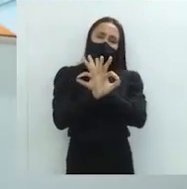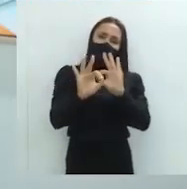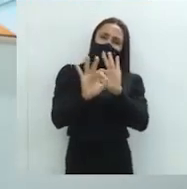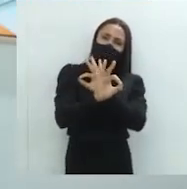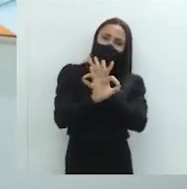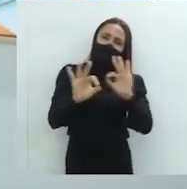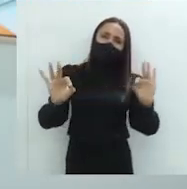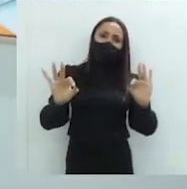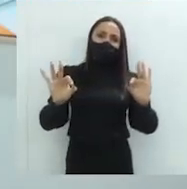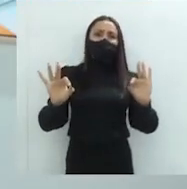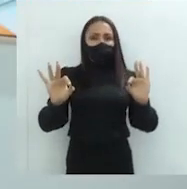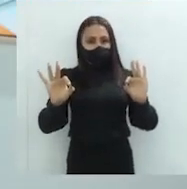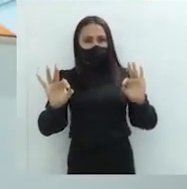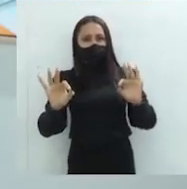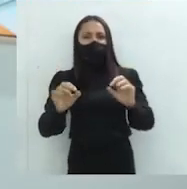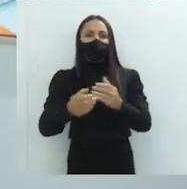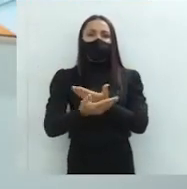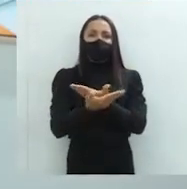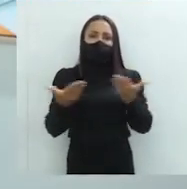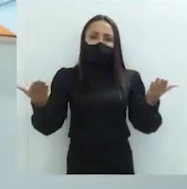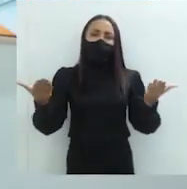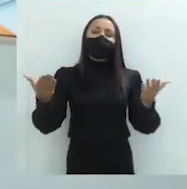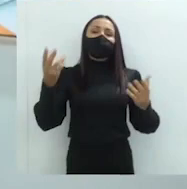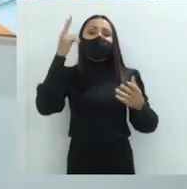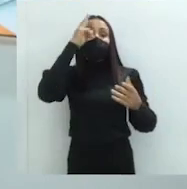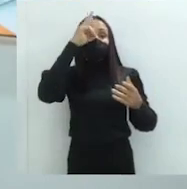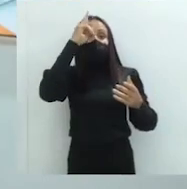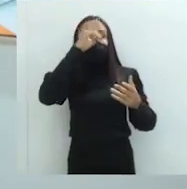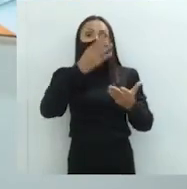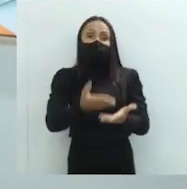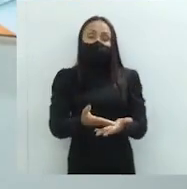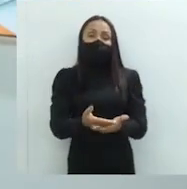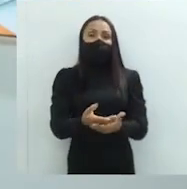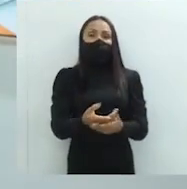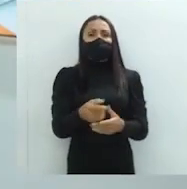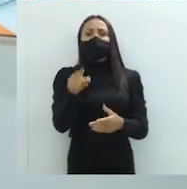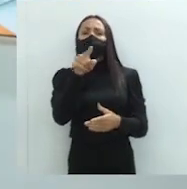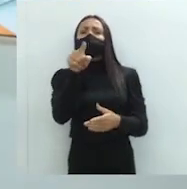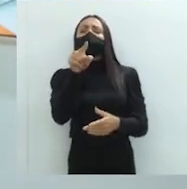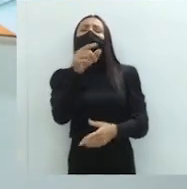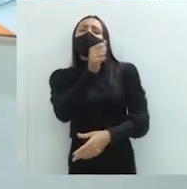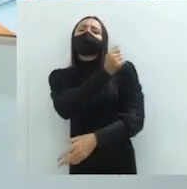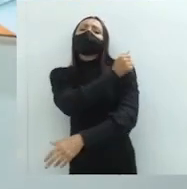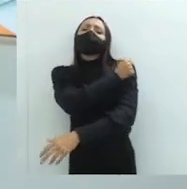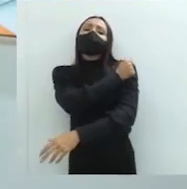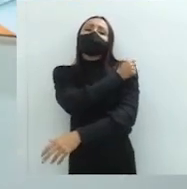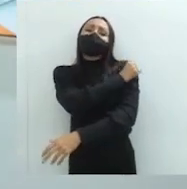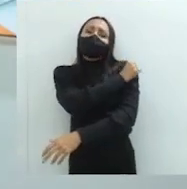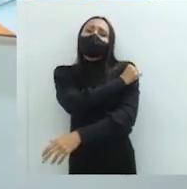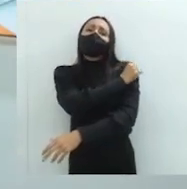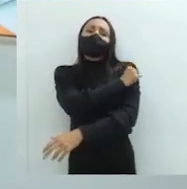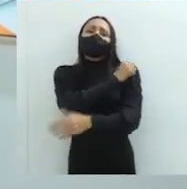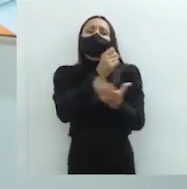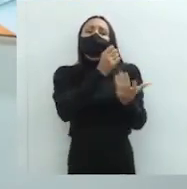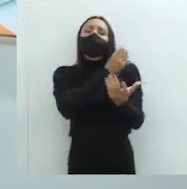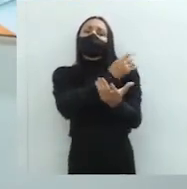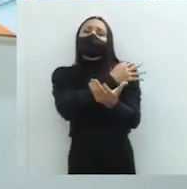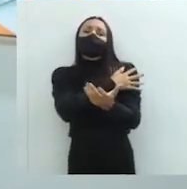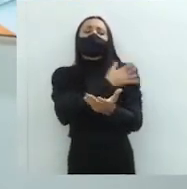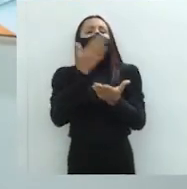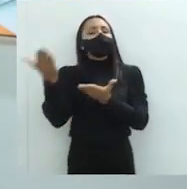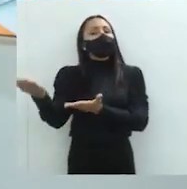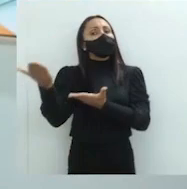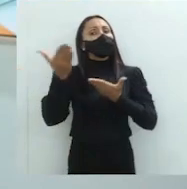extraordinária, espetacular de história. Então, vocês do 8º ano do ensino fundamental estão